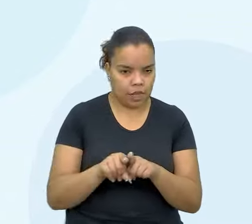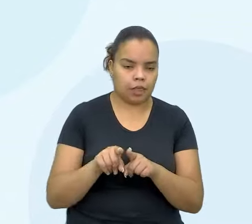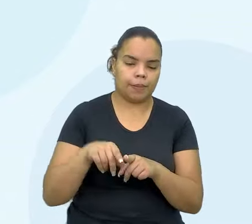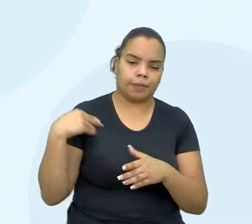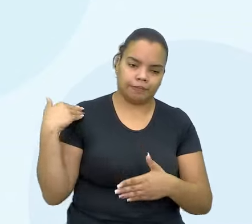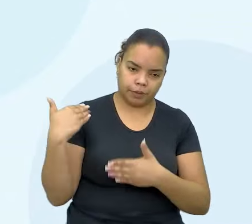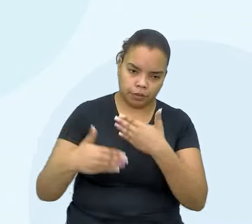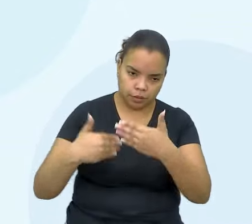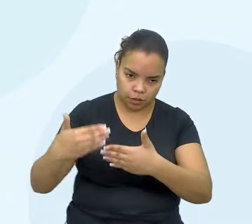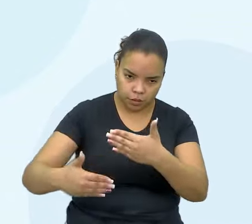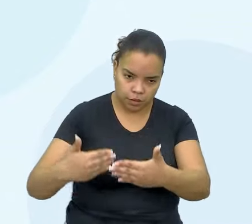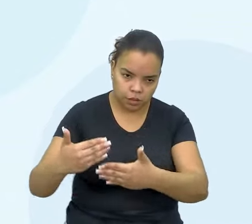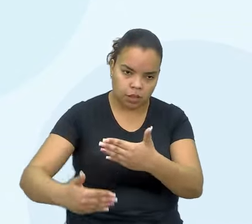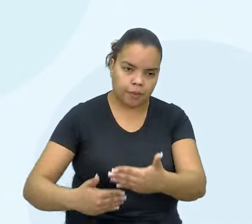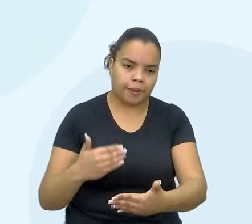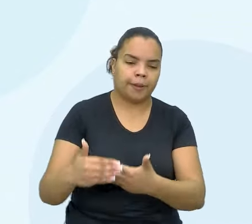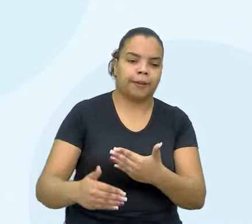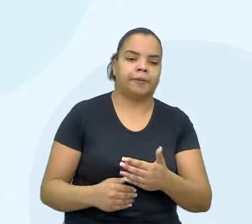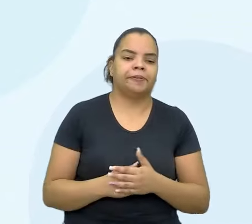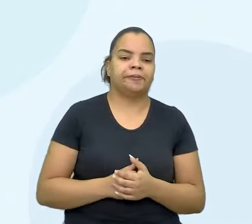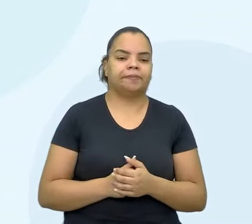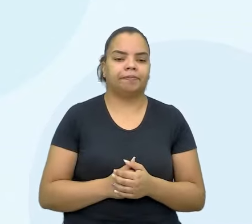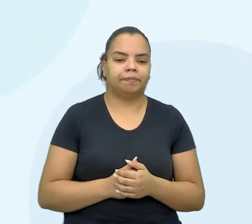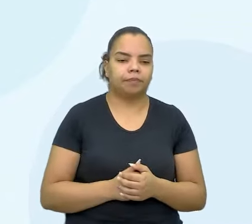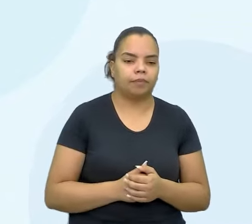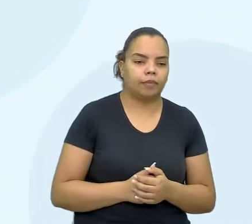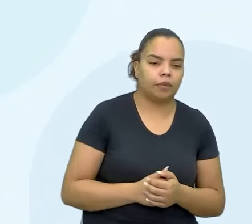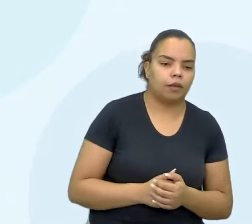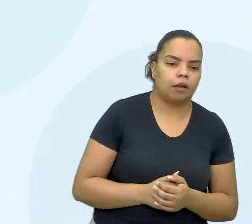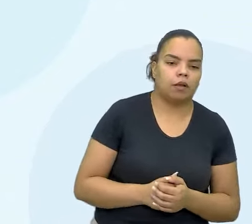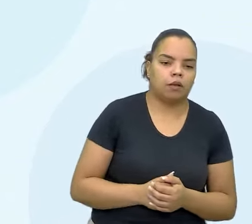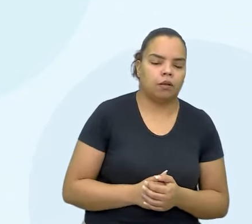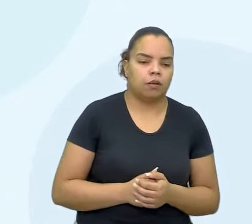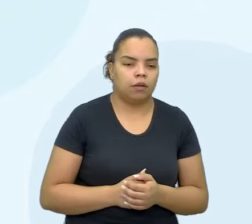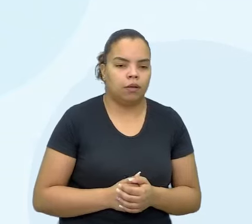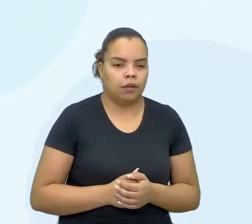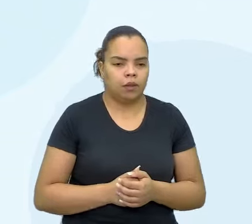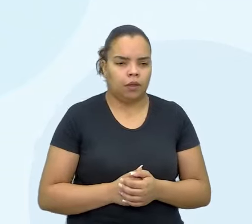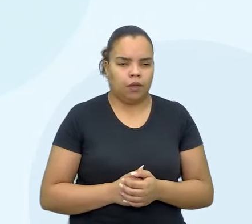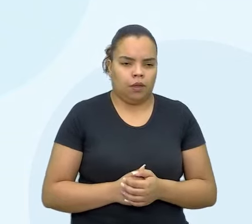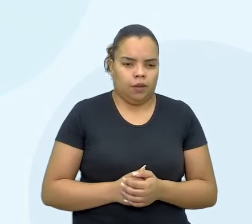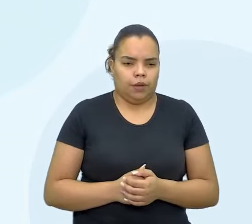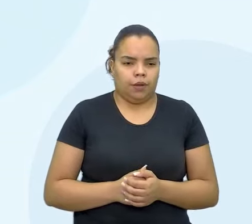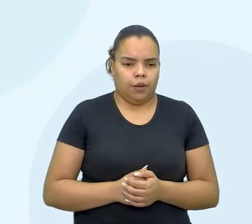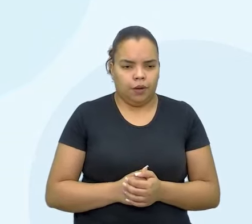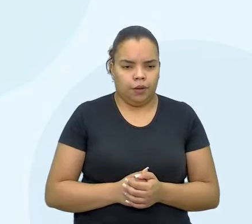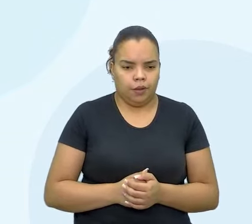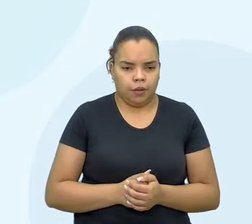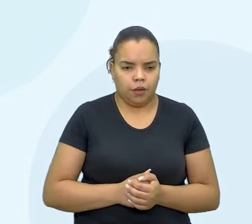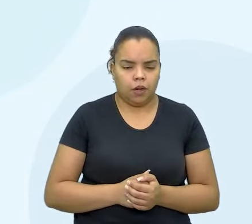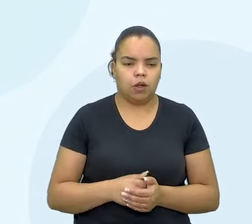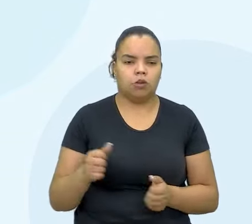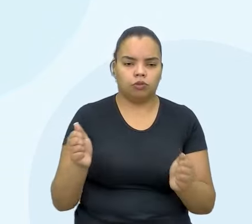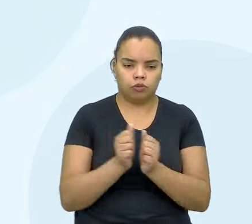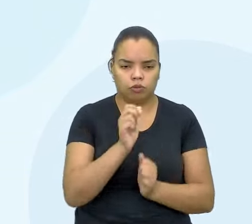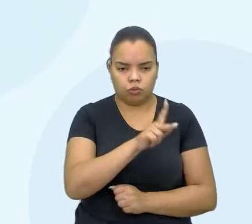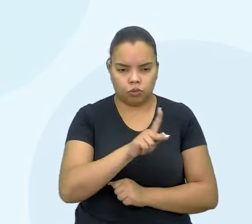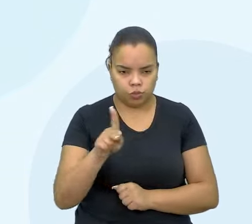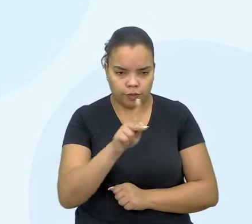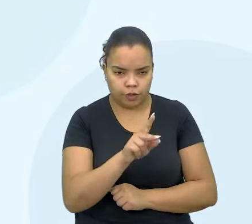importante. Um outro momento importante também é a questão do desdobramento com os professores em